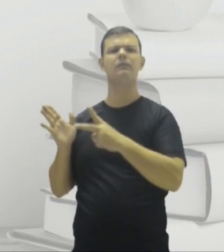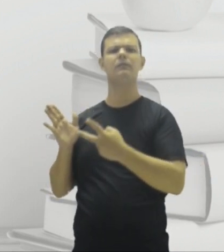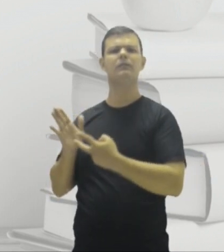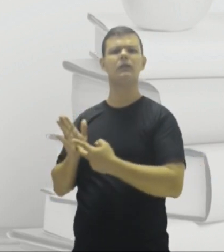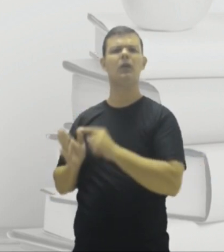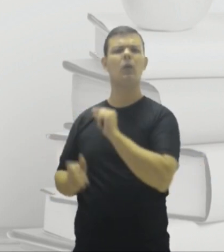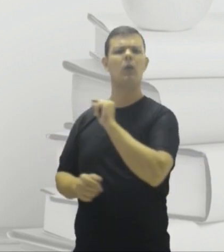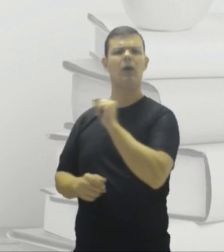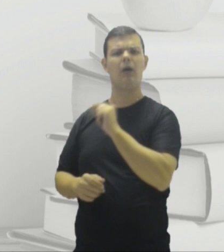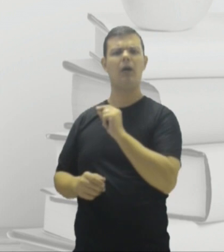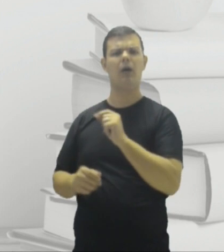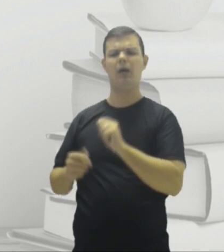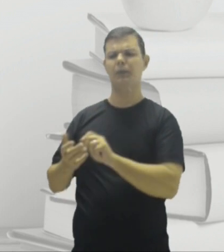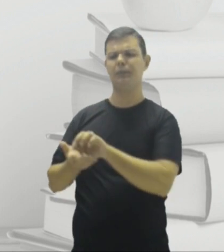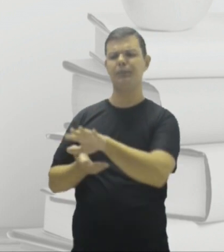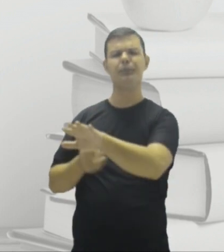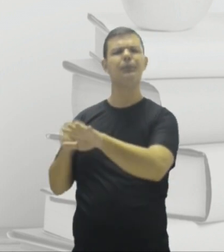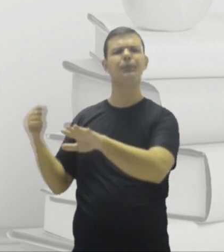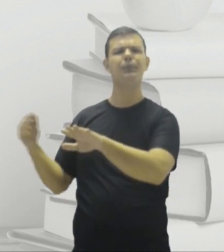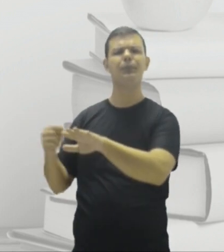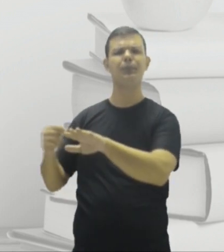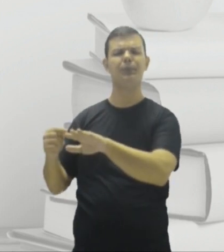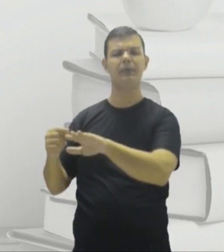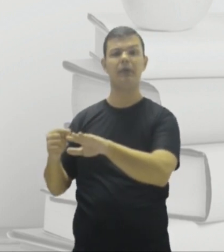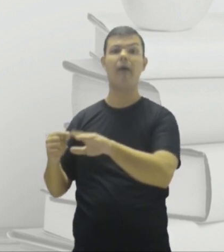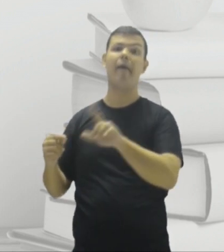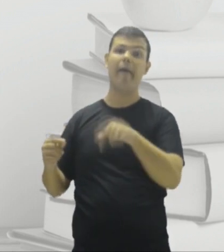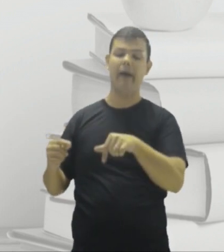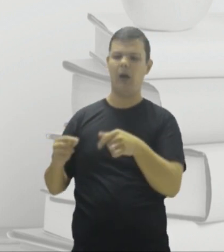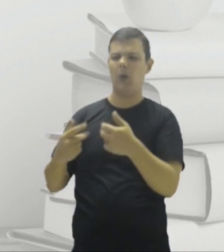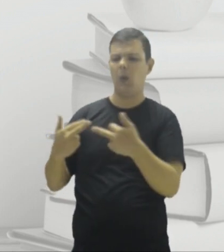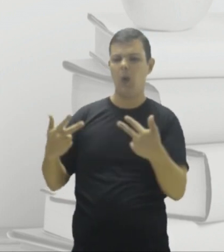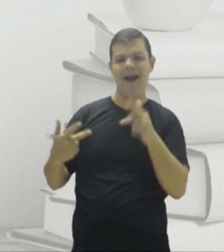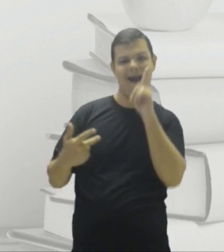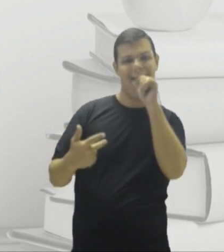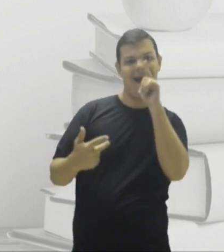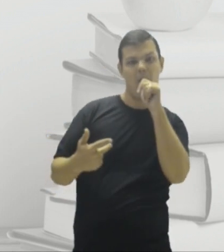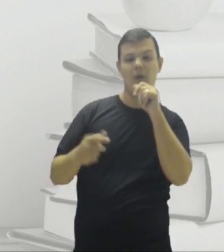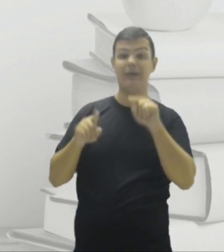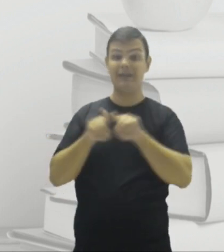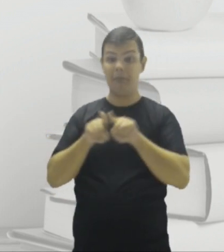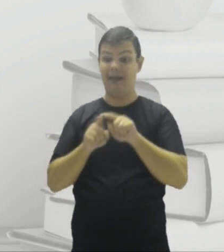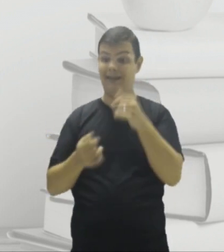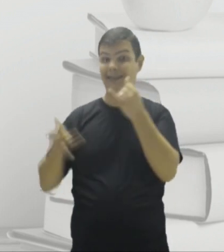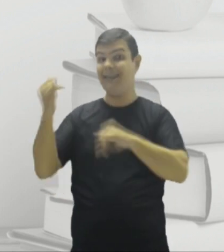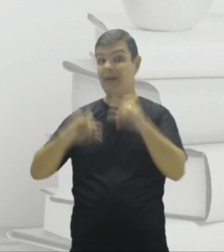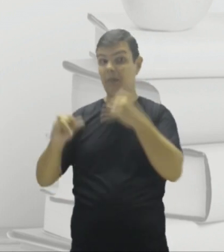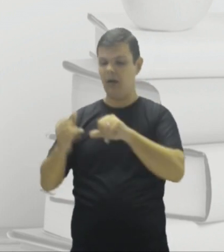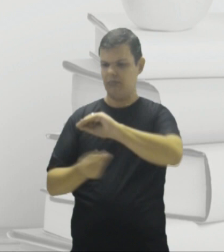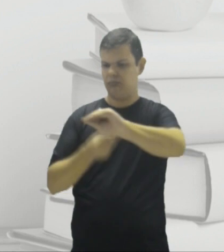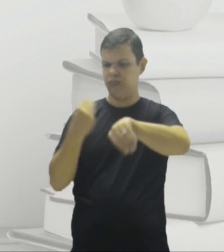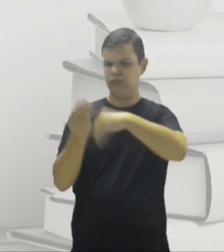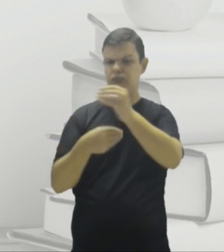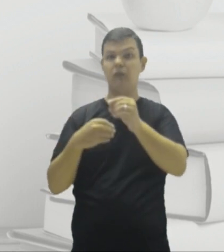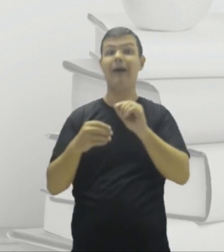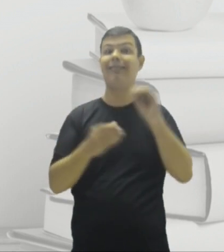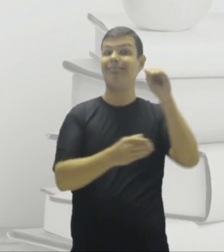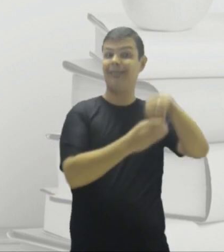o que são efluentes líquidos industriais. São materiais compostos de água e resíduos químicos originados em